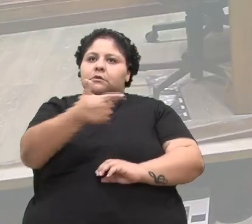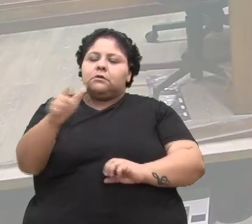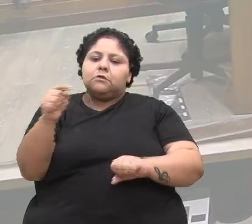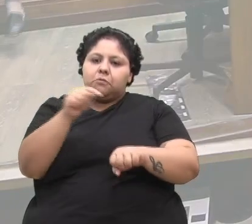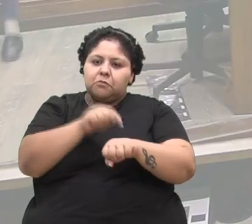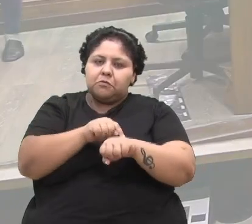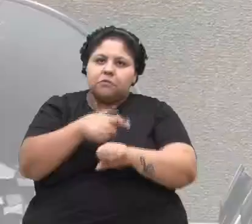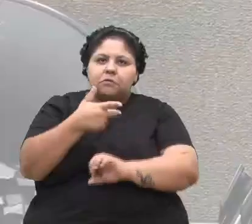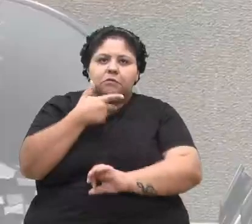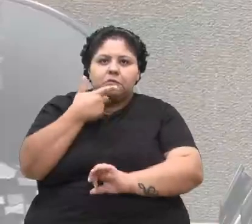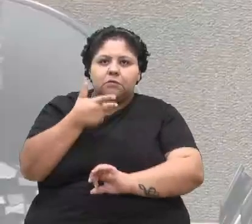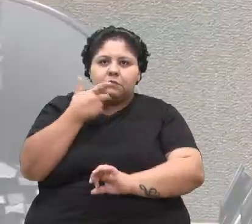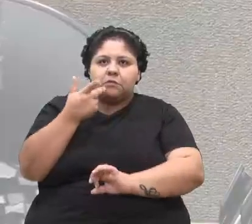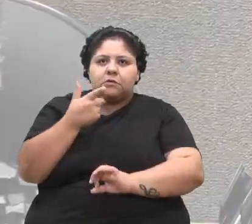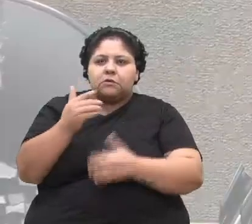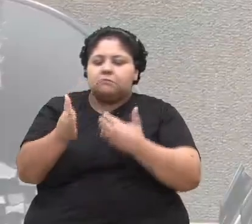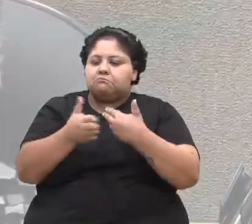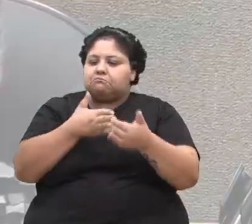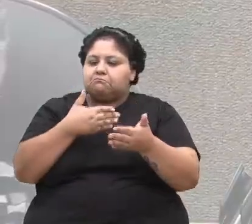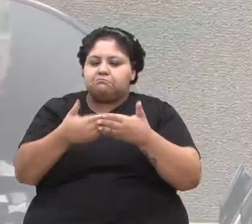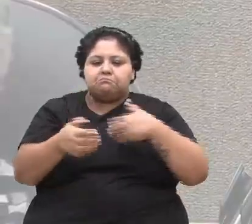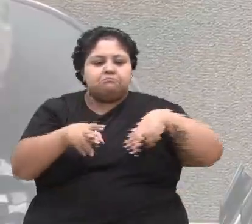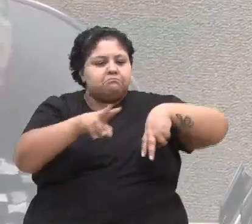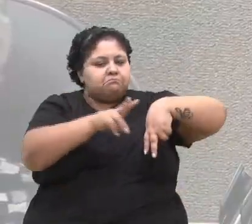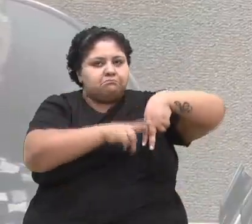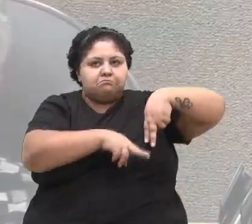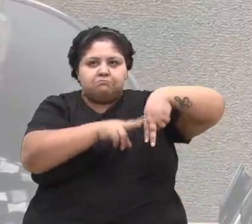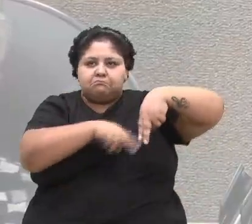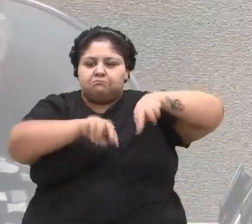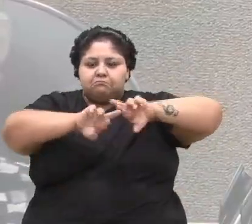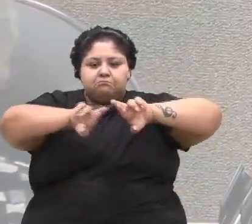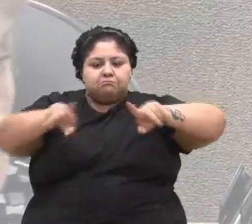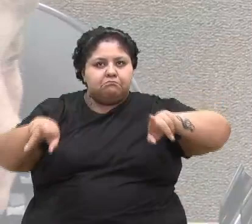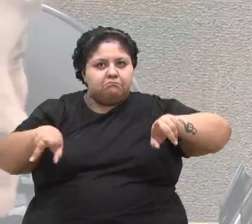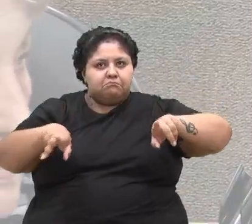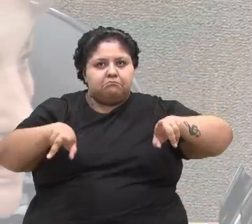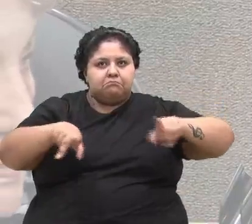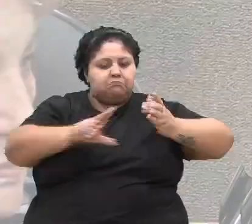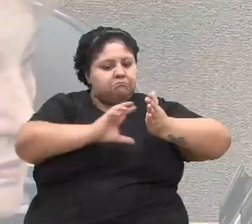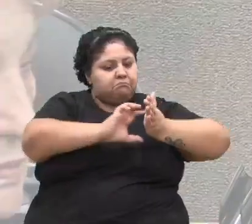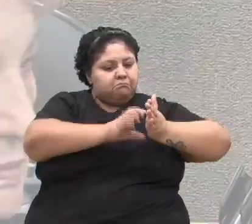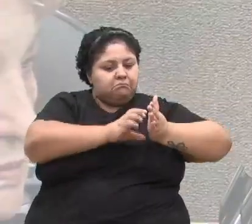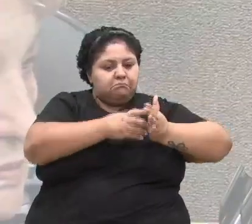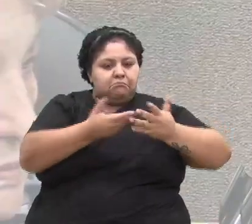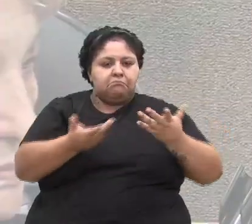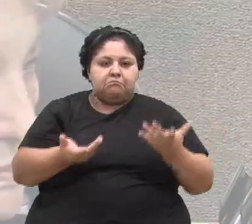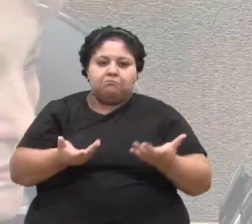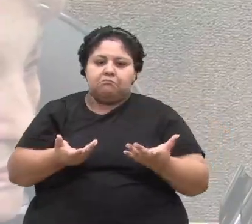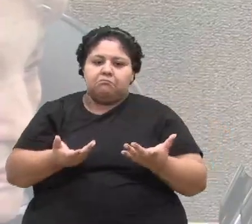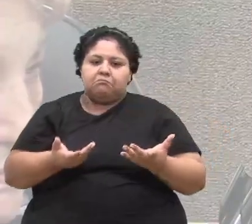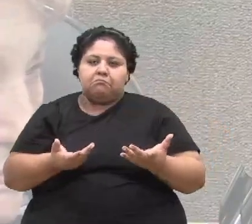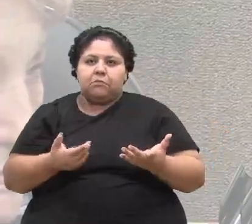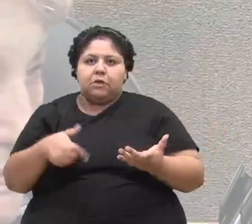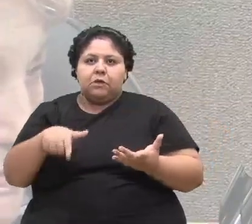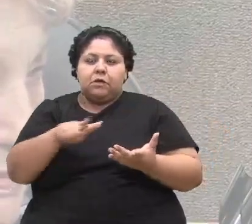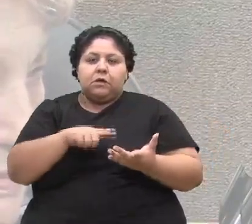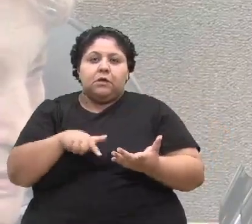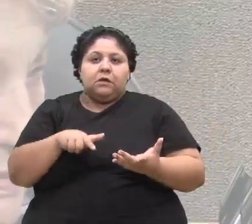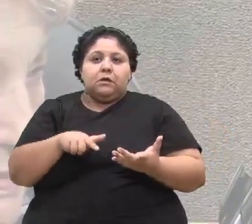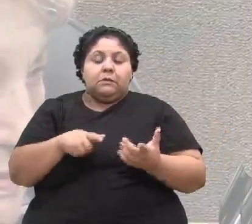falava, independente das nossas ideologias e diferenças partidárias, o meu receio, a